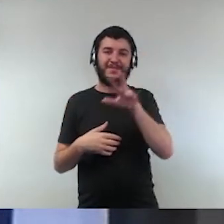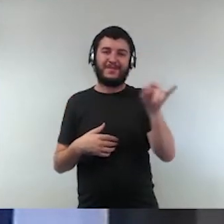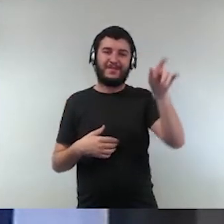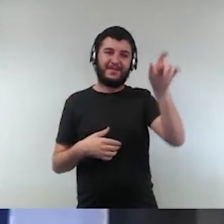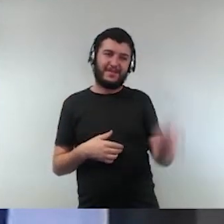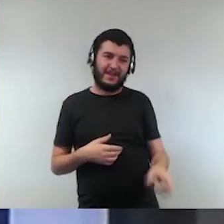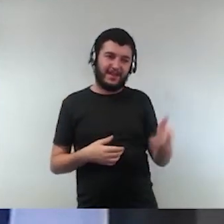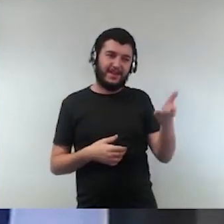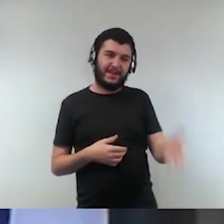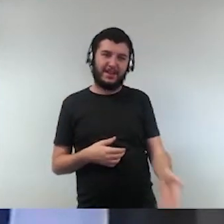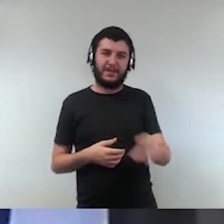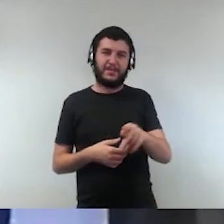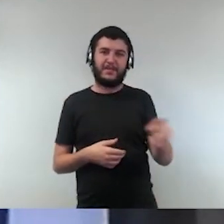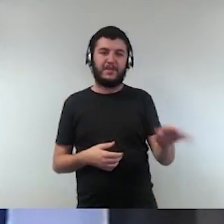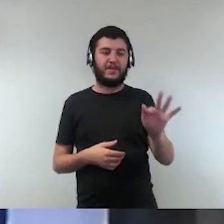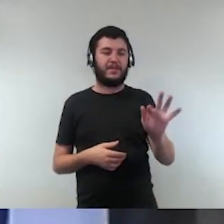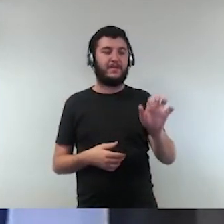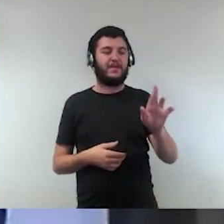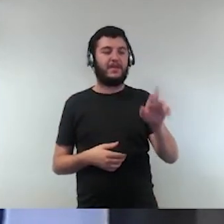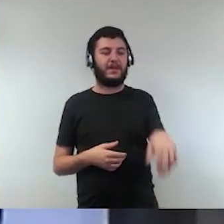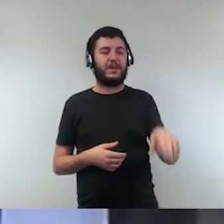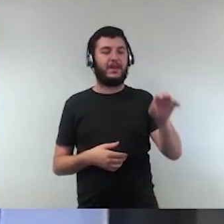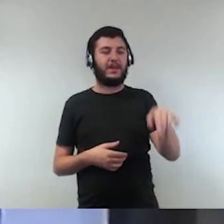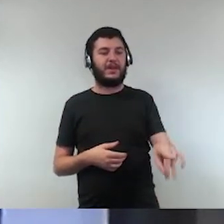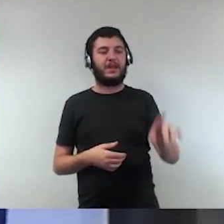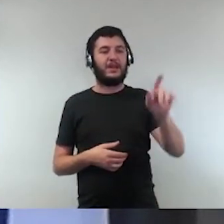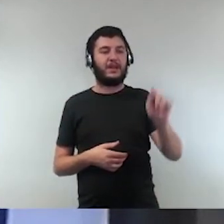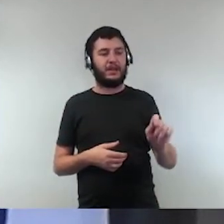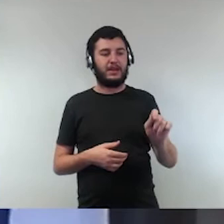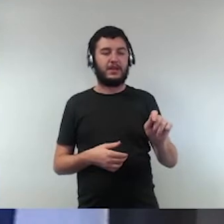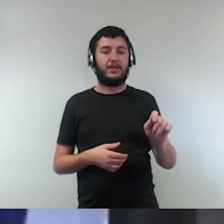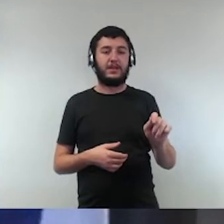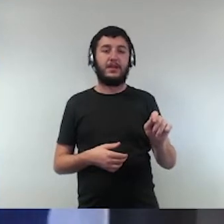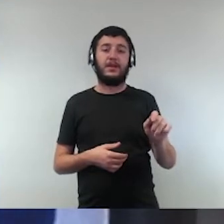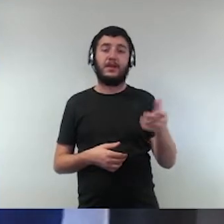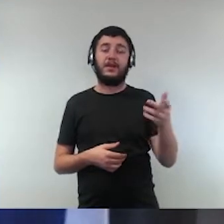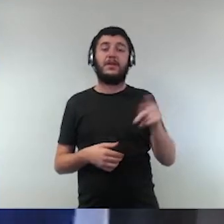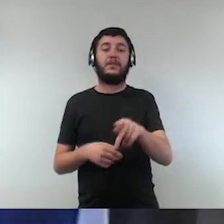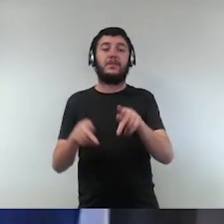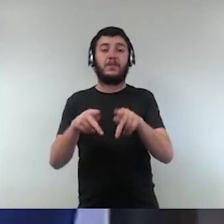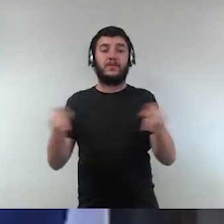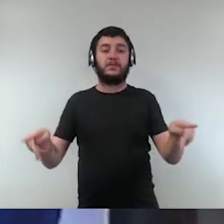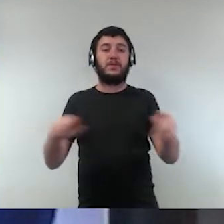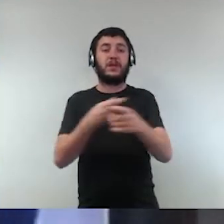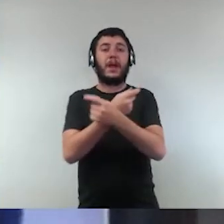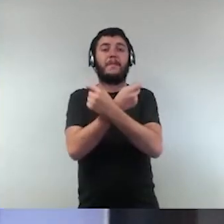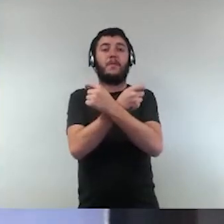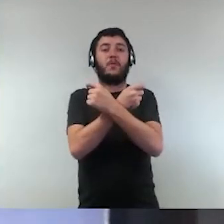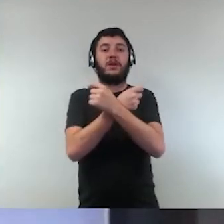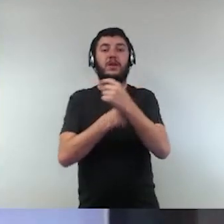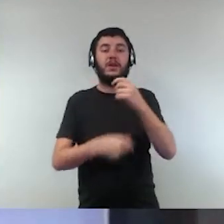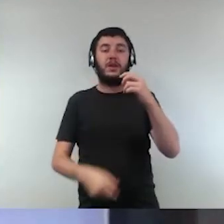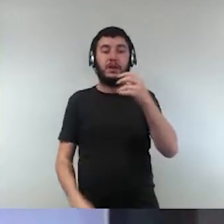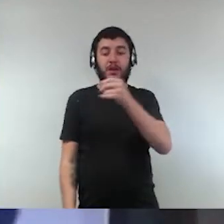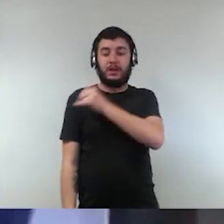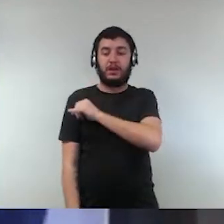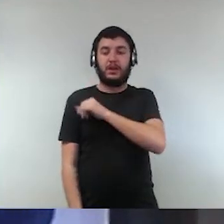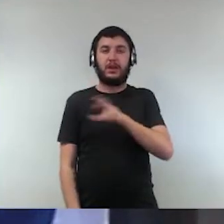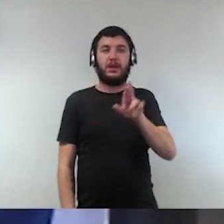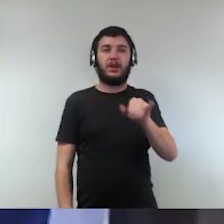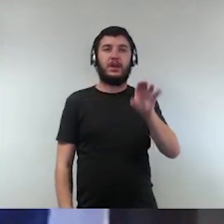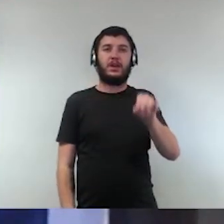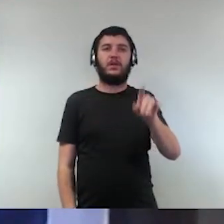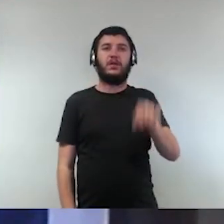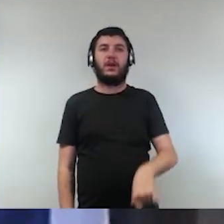professora Fernanda Pantoja. A professora Fernanda Pantoja é professora da PUC-Rio, ela é mestre e doutora